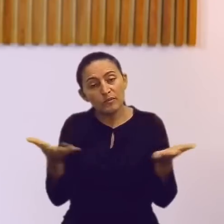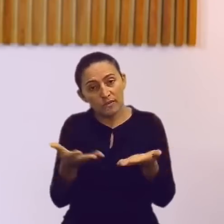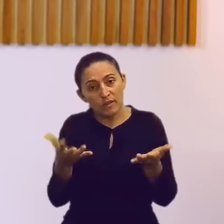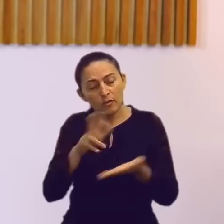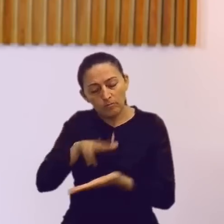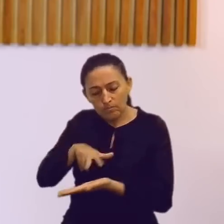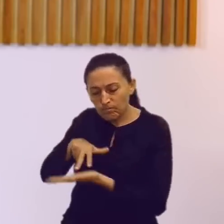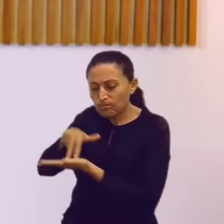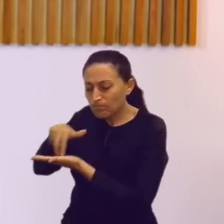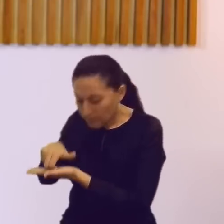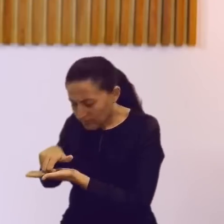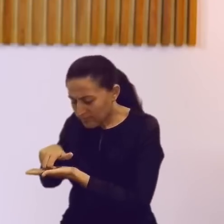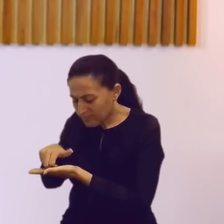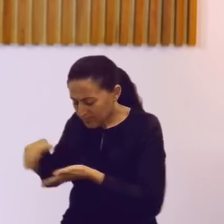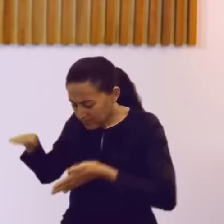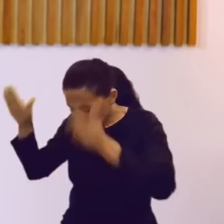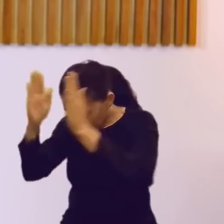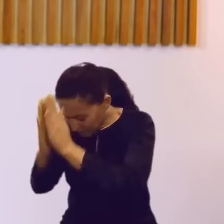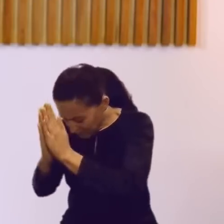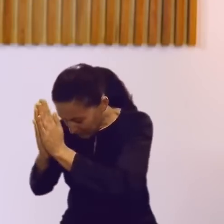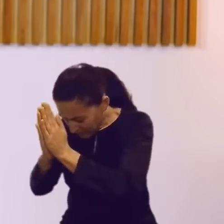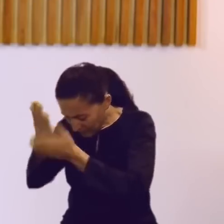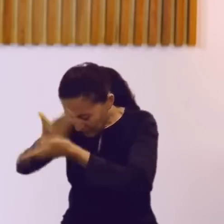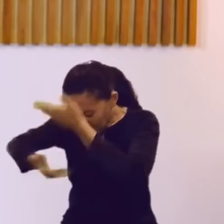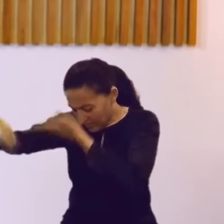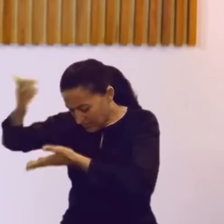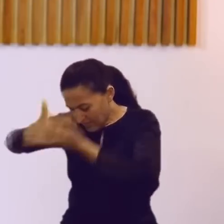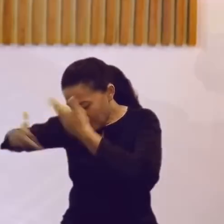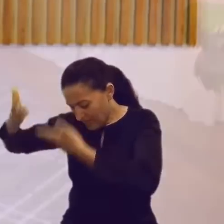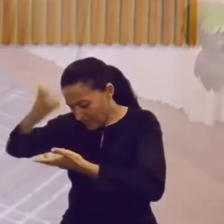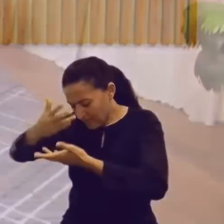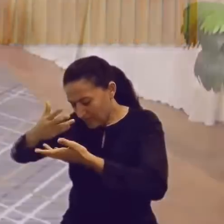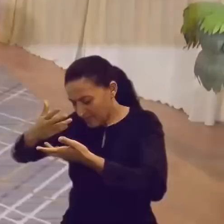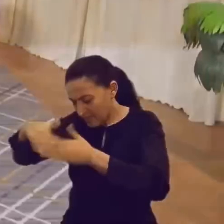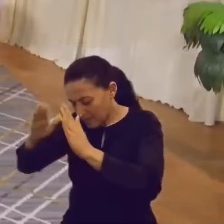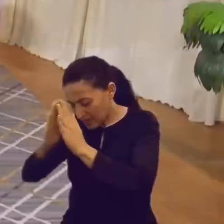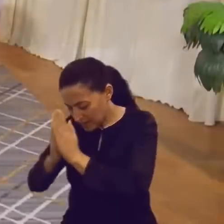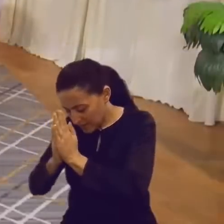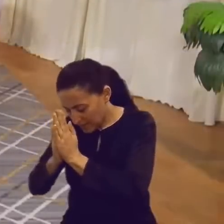nossos joelhos e vamos falar com Deus através da oração.